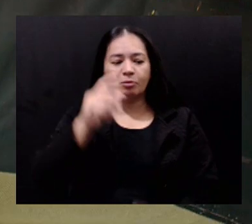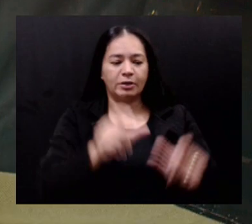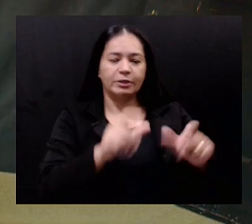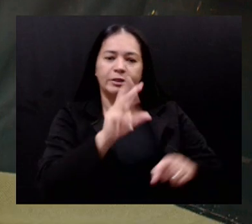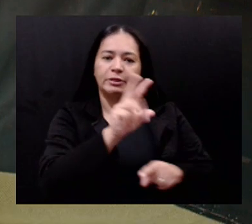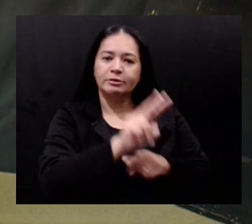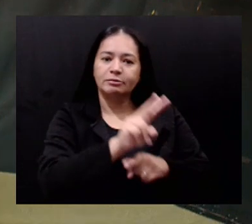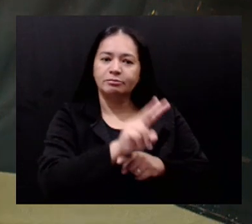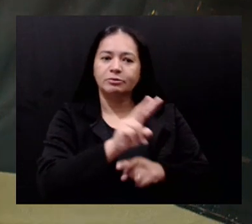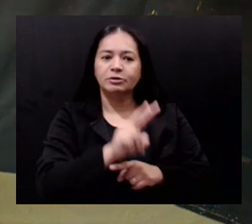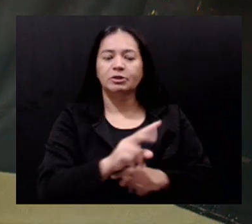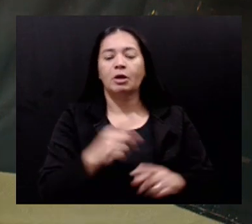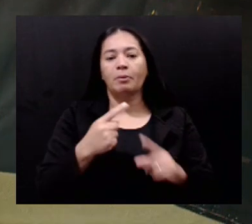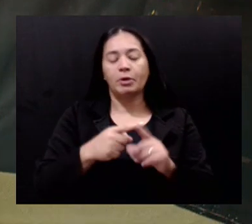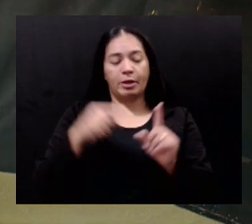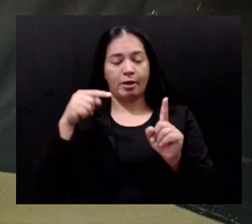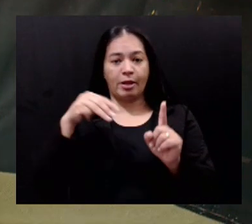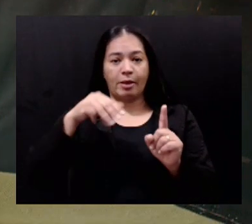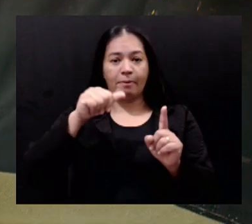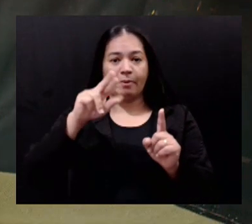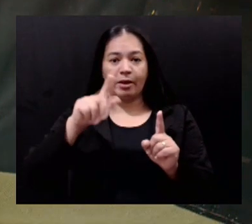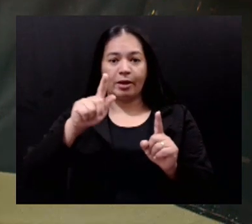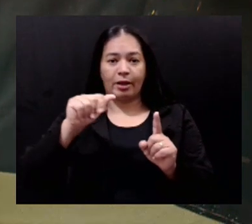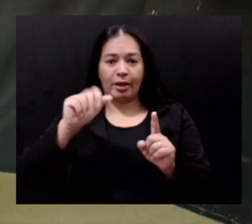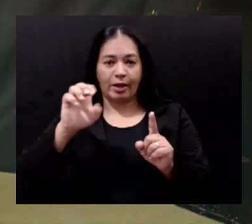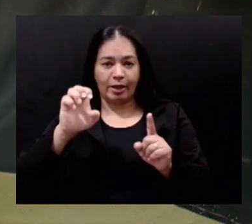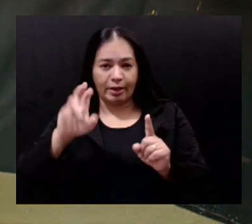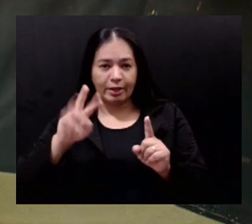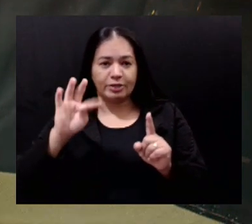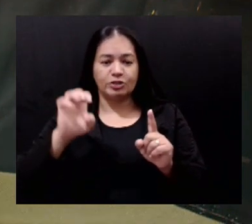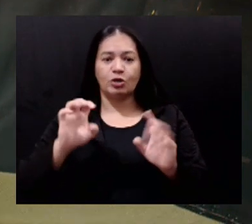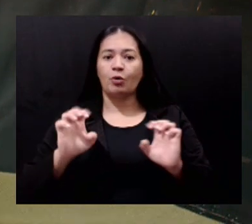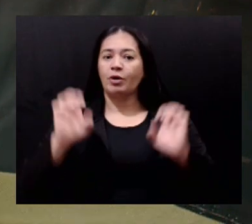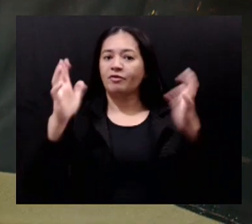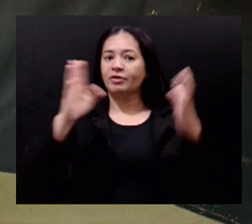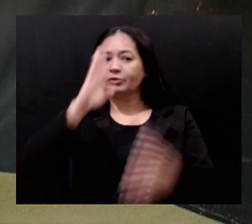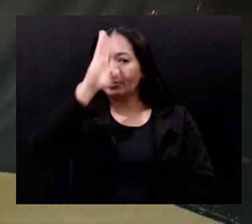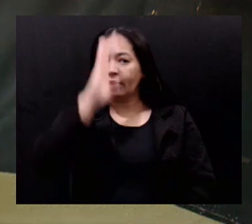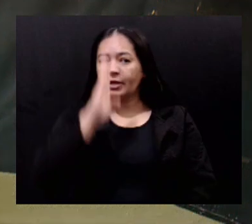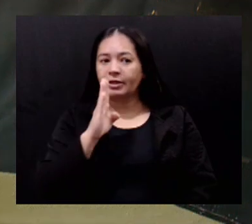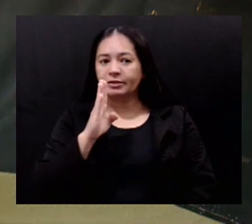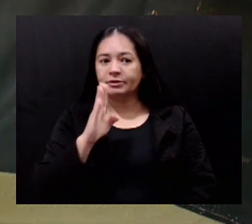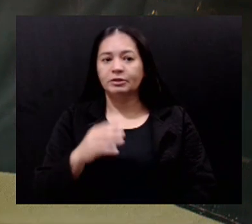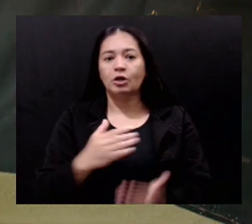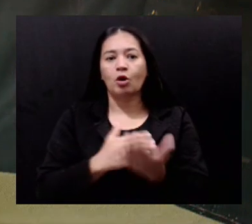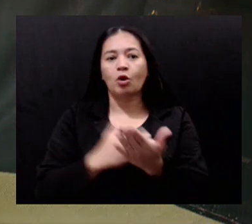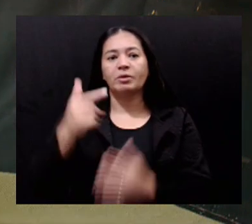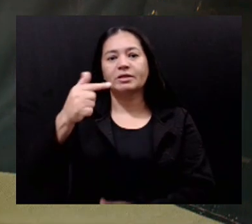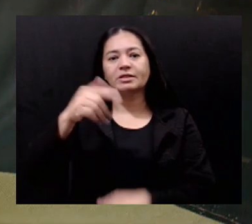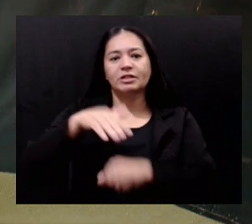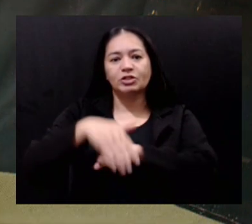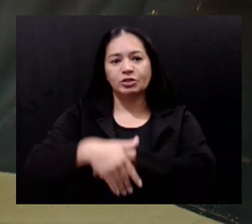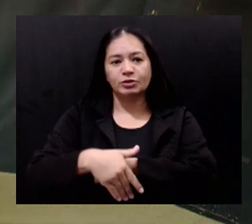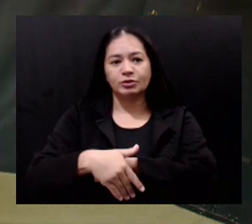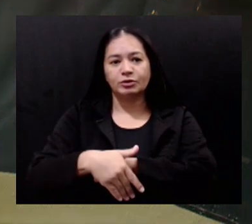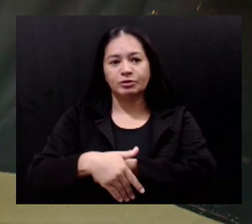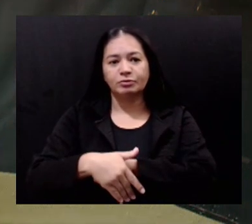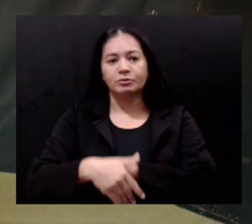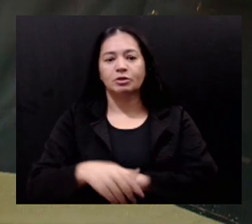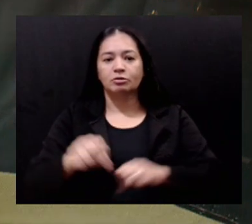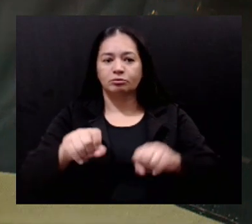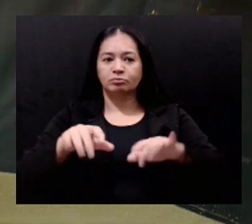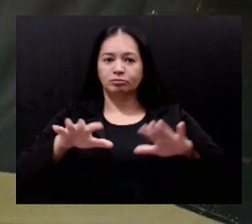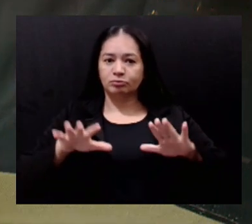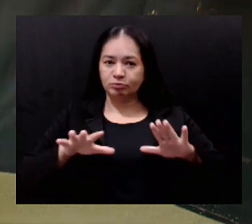educadora portuguesa. O evento ele é gratuito e será às 7 da noite no auditório do Seminário Presbiteriano do Sul,